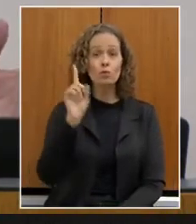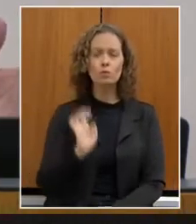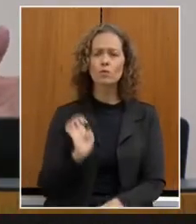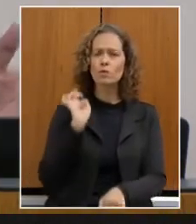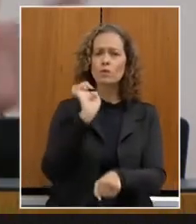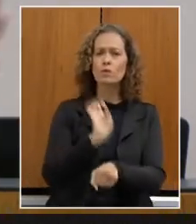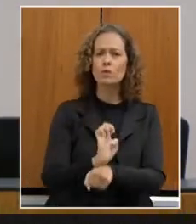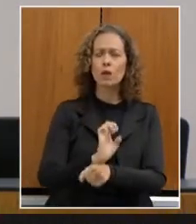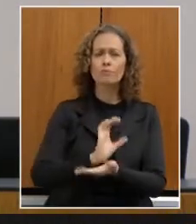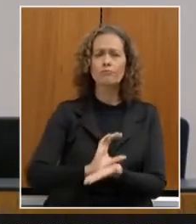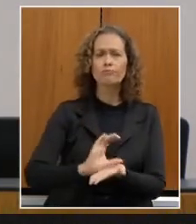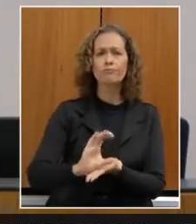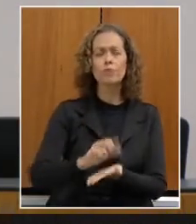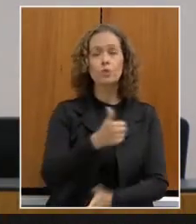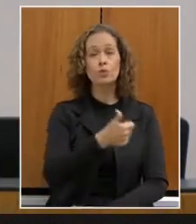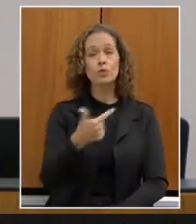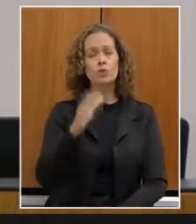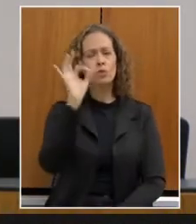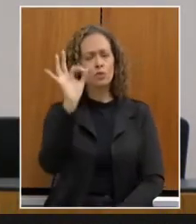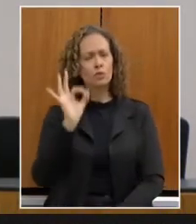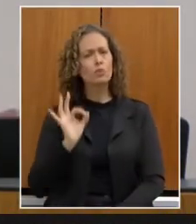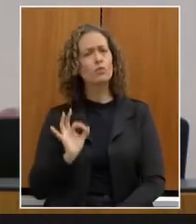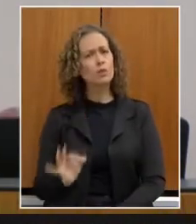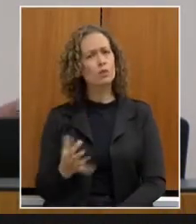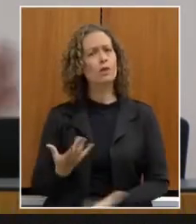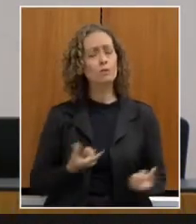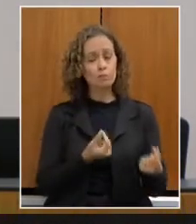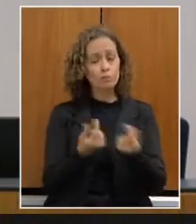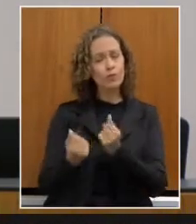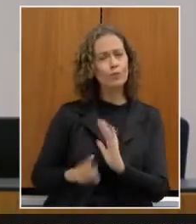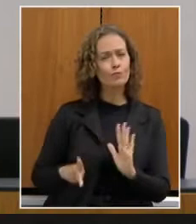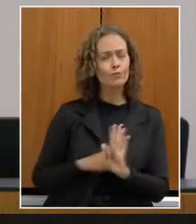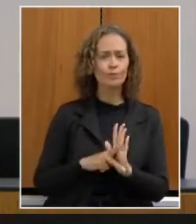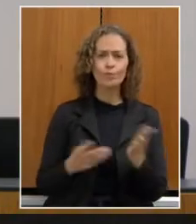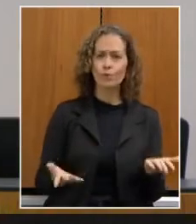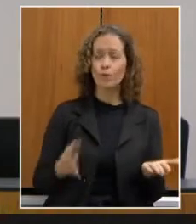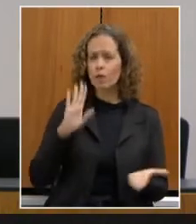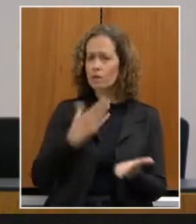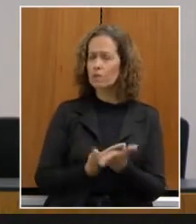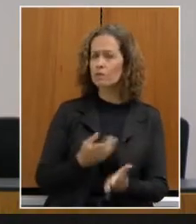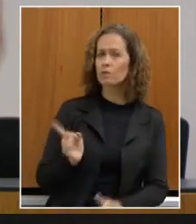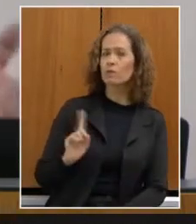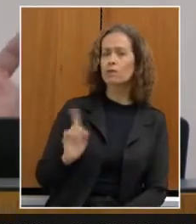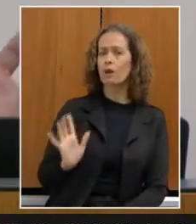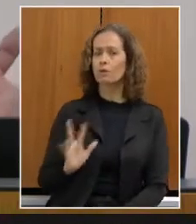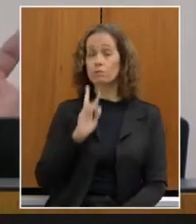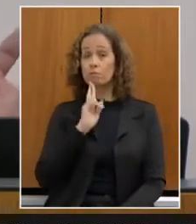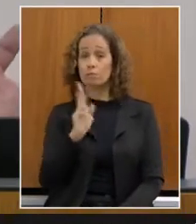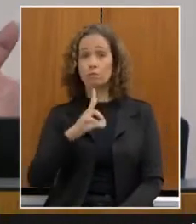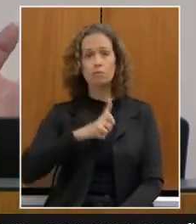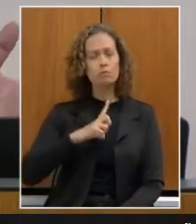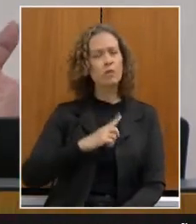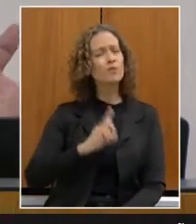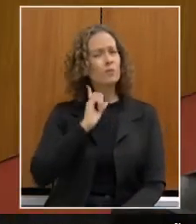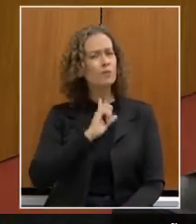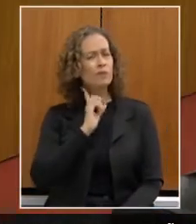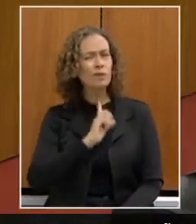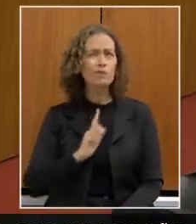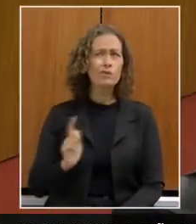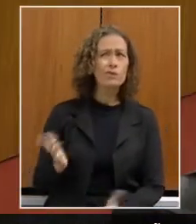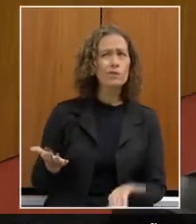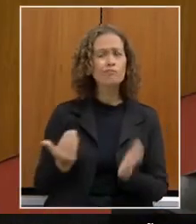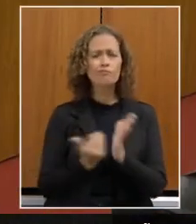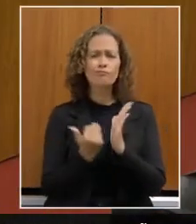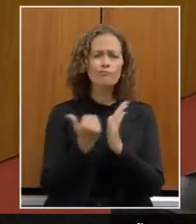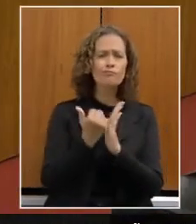investimentos dos 12% de recursos próprios. Eu acredito que não. Pelos resultados que nós temos, Minas deve estar fazendo